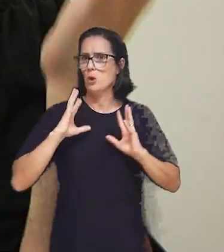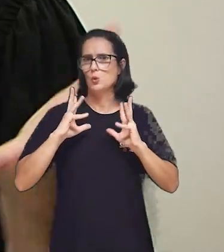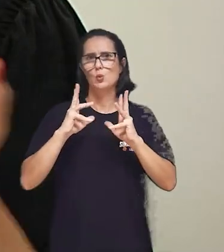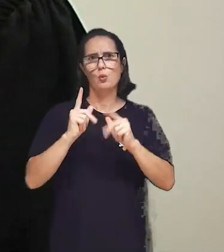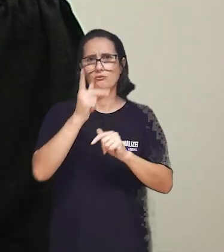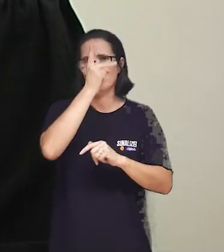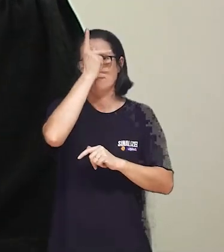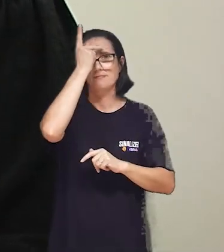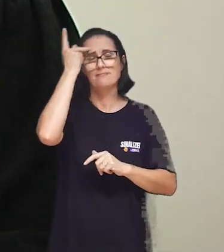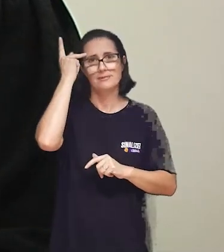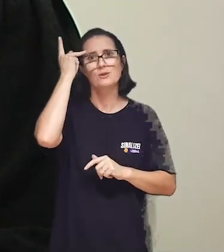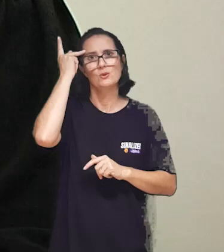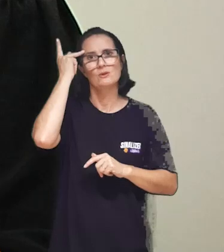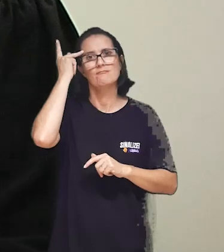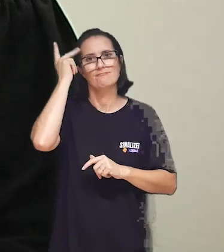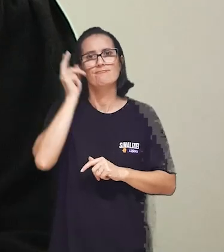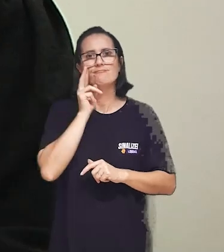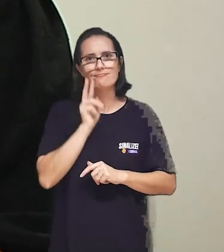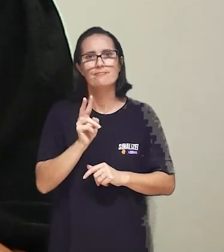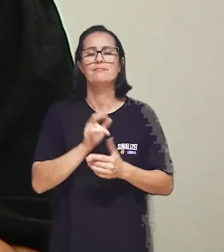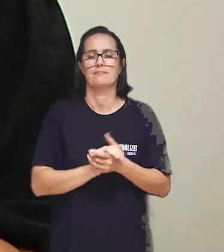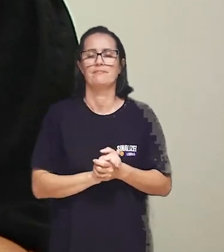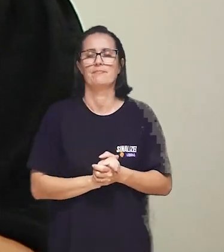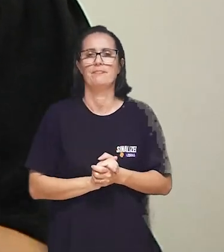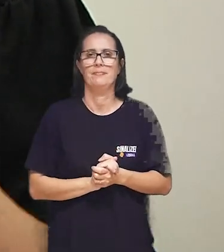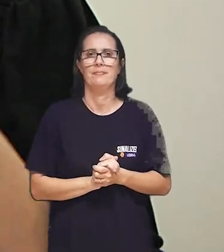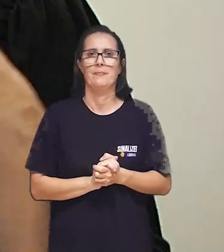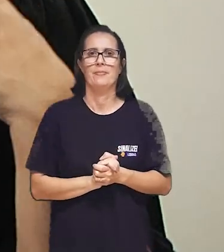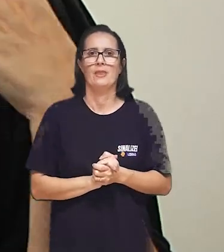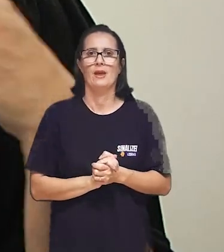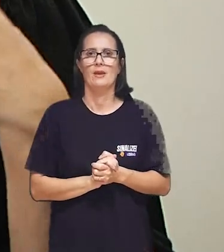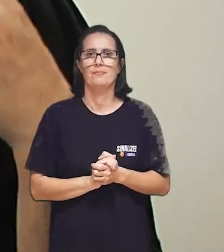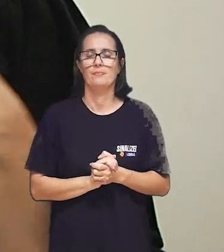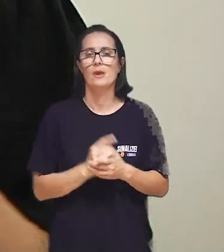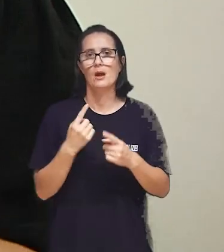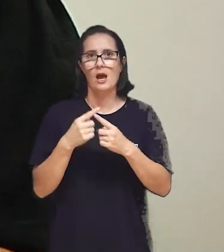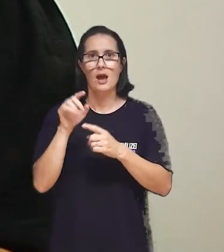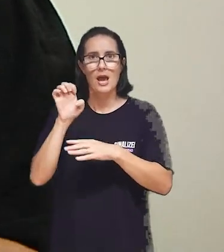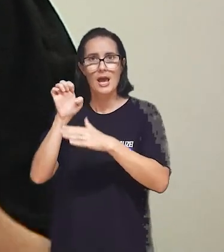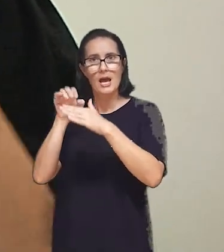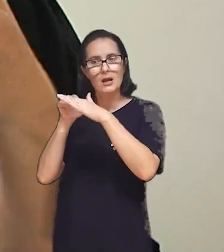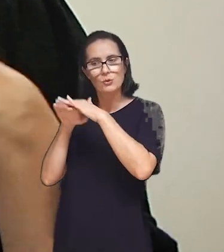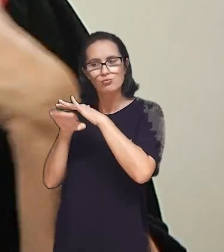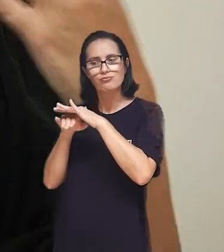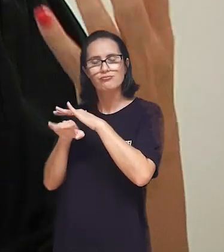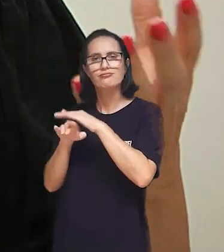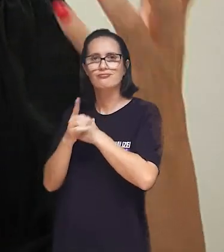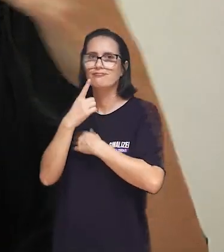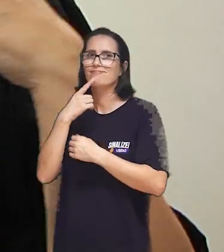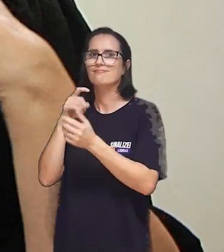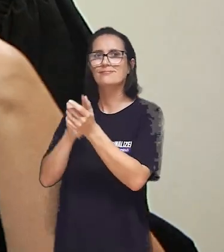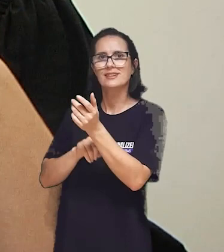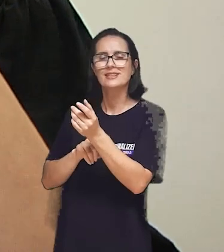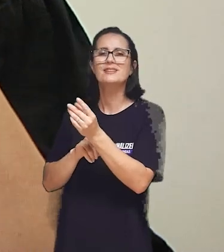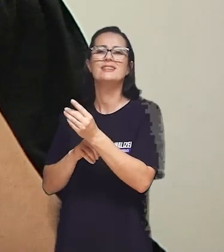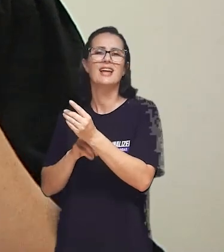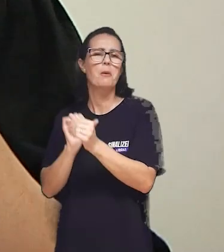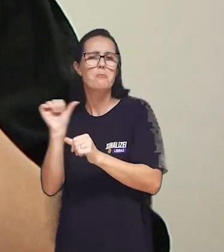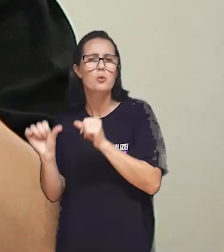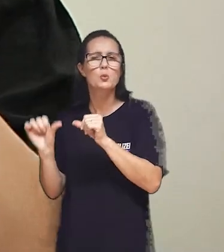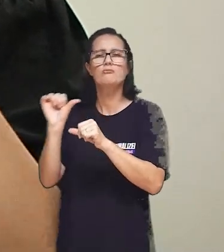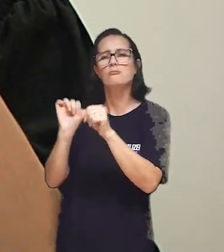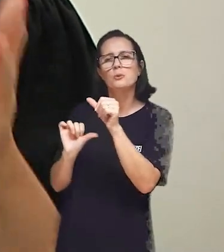para todos acompanharem. Como o estoque é dinâmico, devido a essa questão